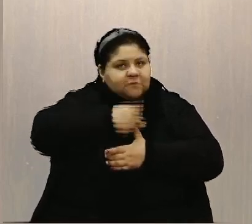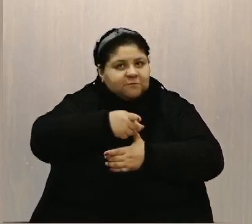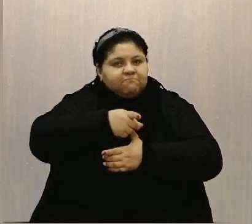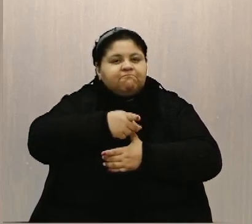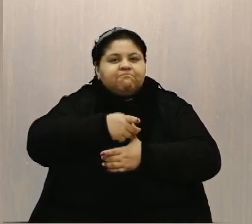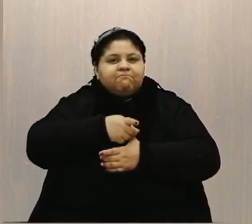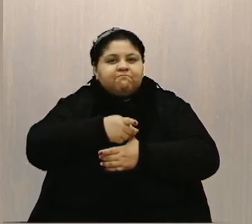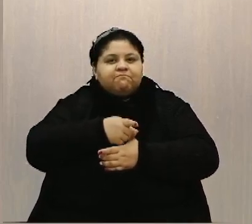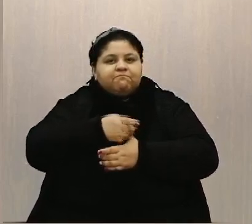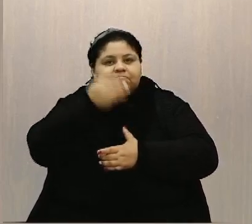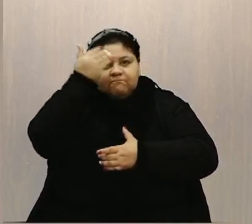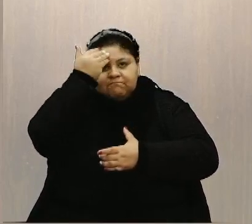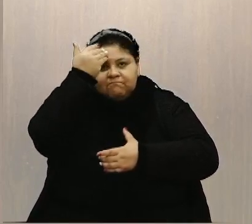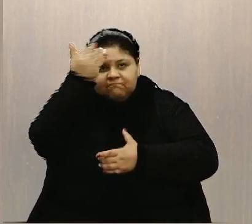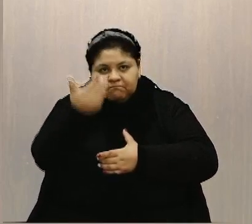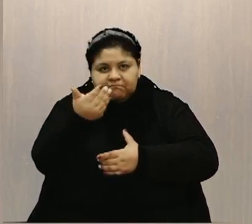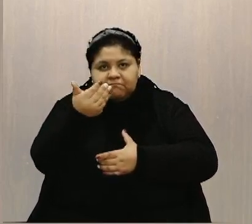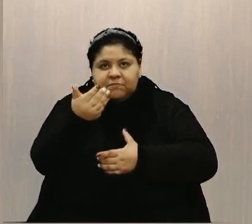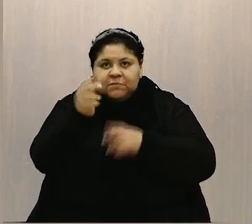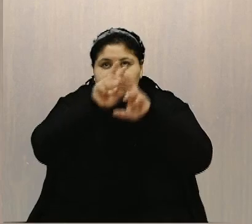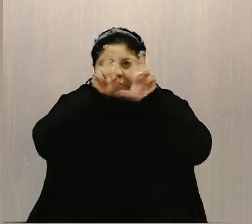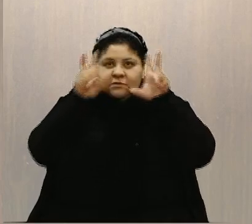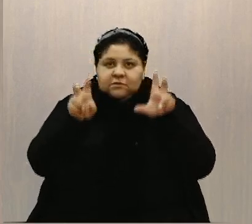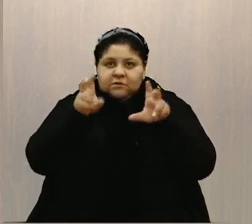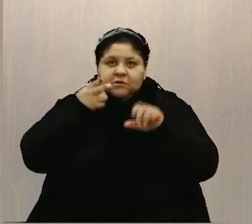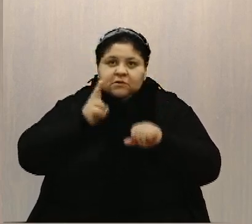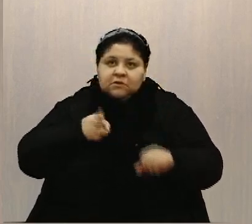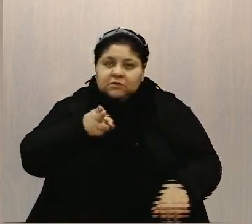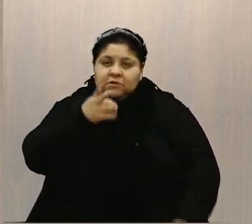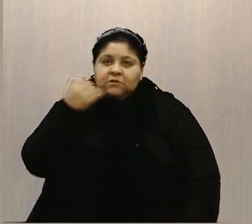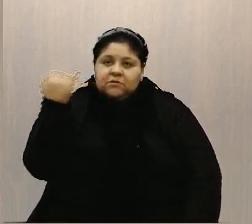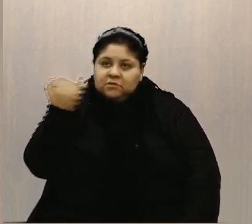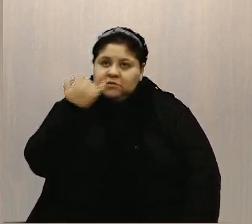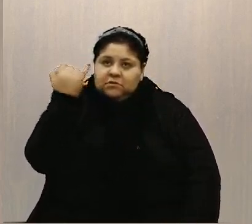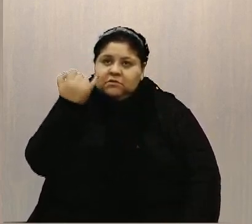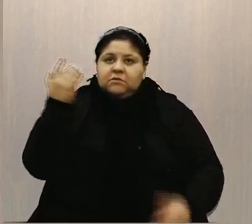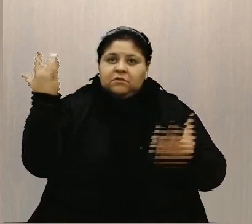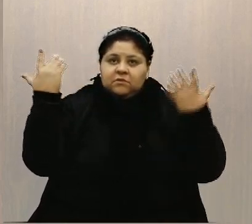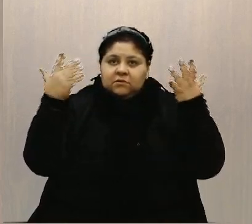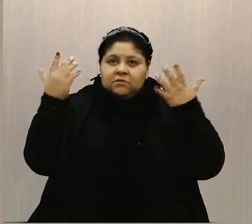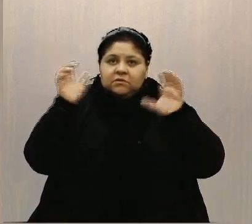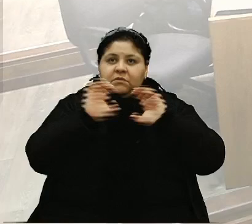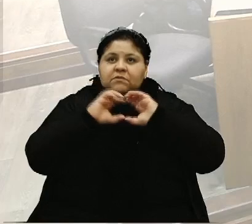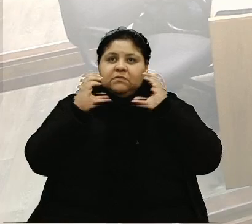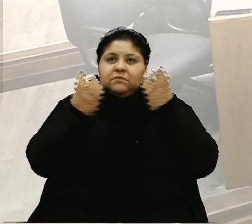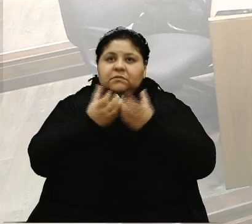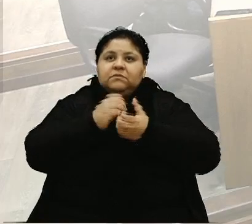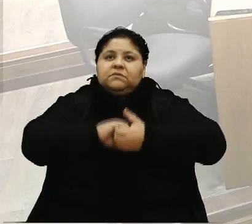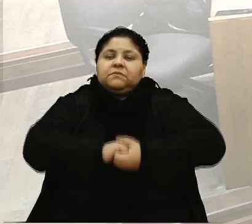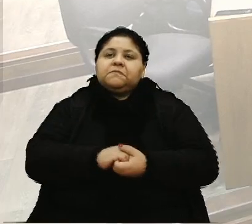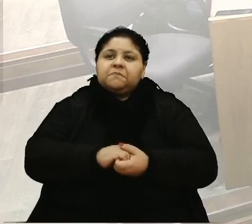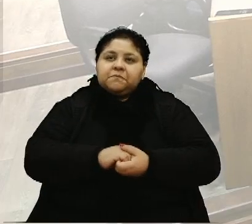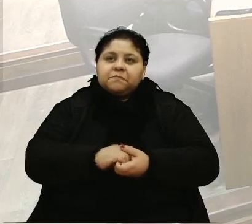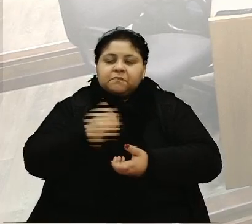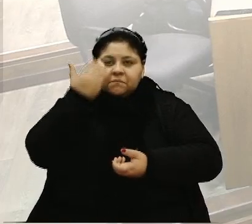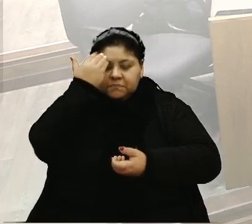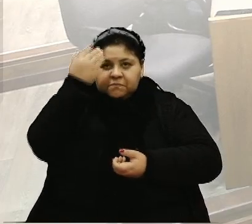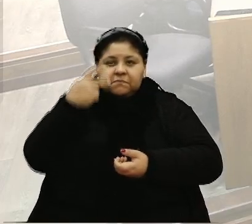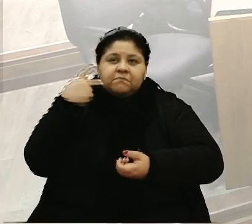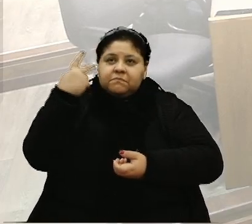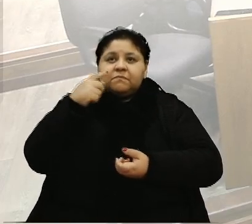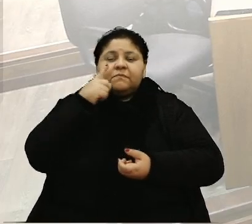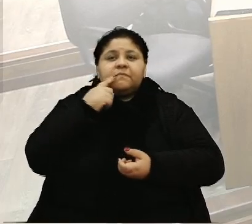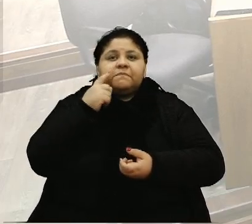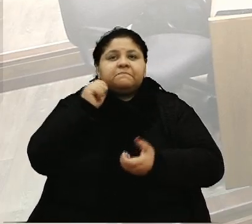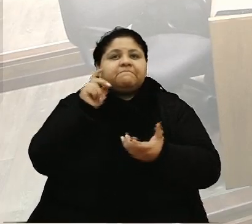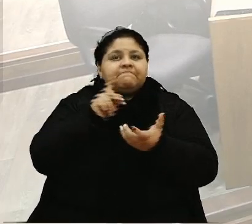Então, obrigada por ter trazido esse tema aqui, é sempre muito importante, e parabéns à comunidade. Muito obrigado, vereadora Rose.